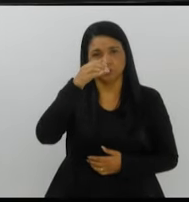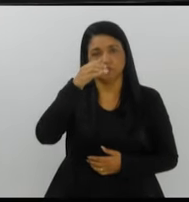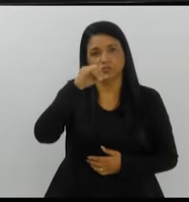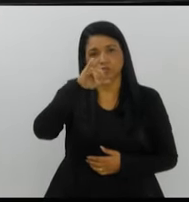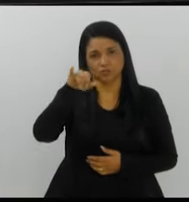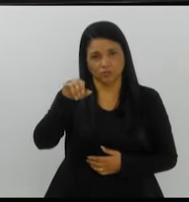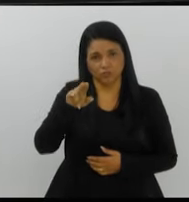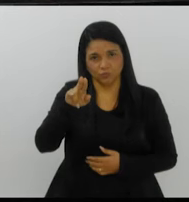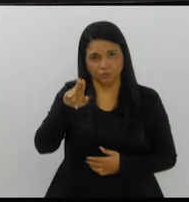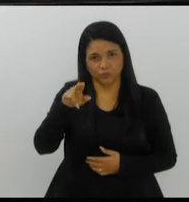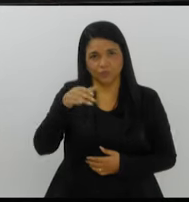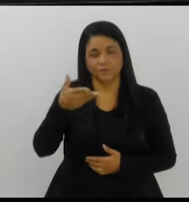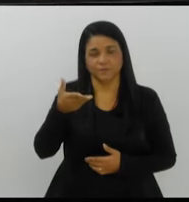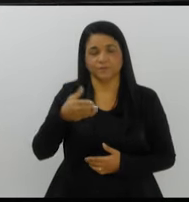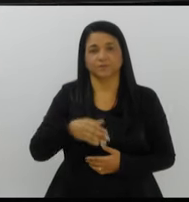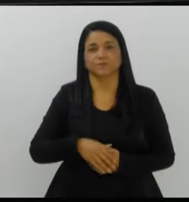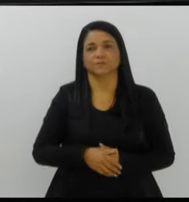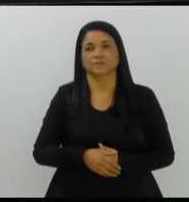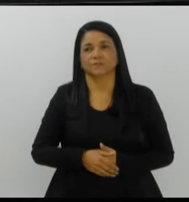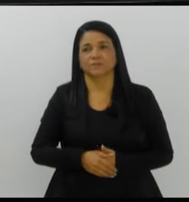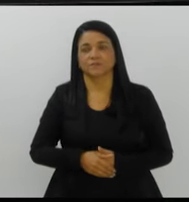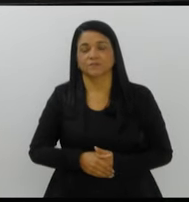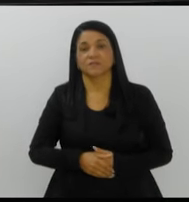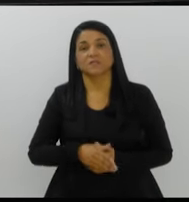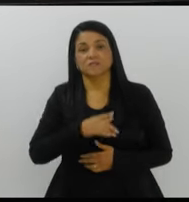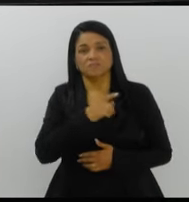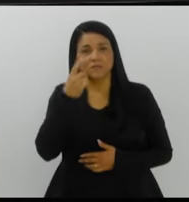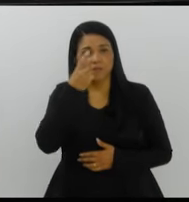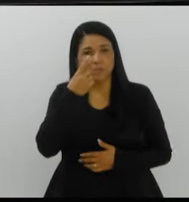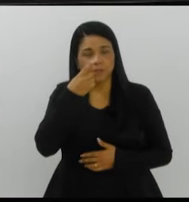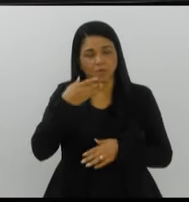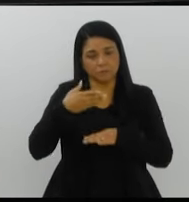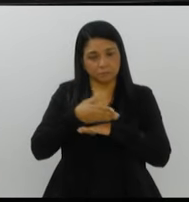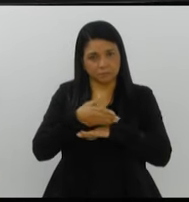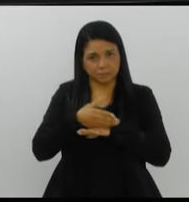senhoras e senhores deputados ainda presentes,